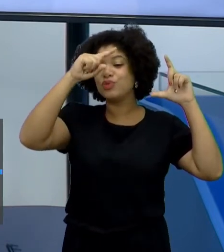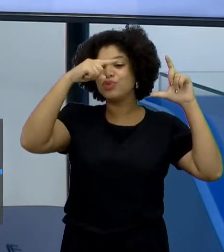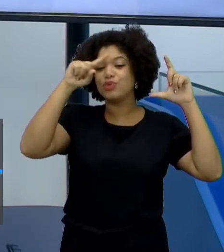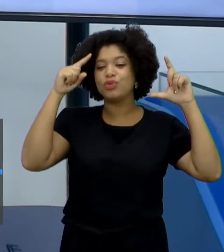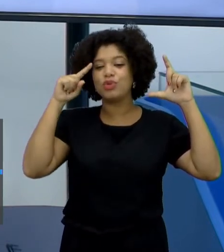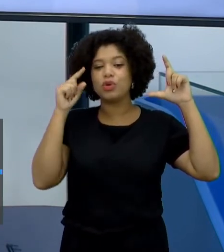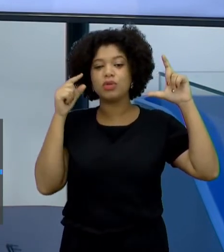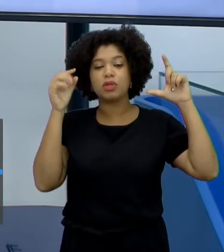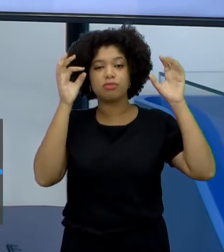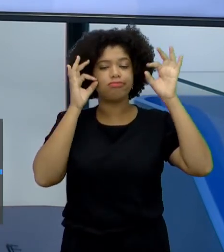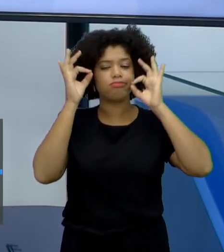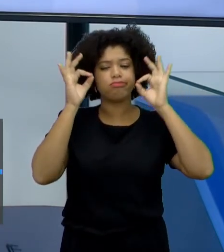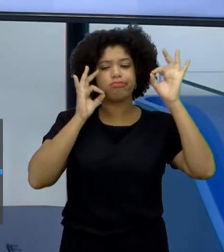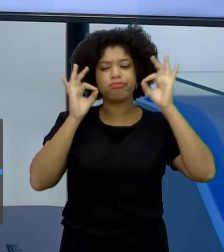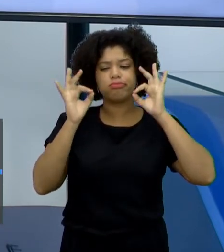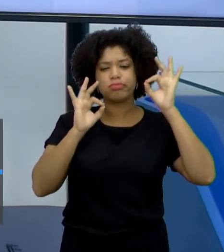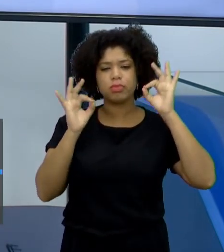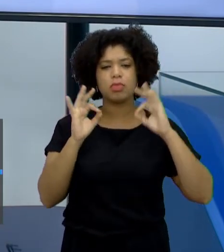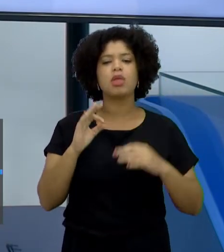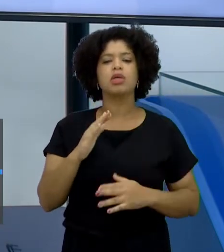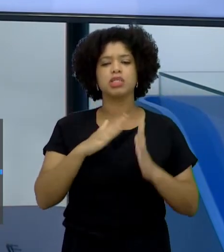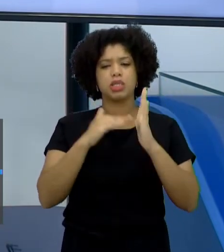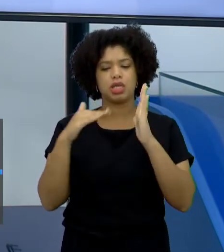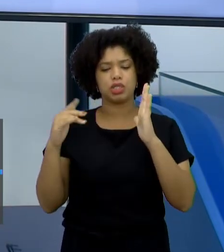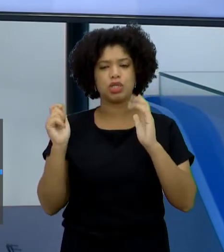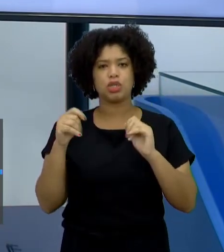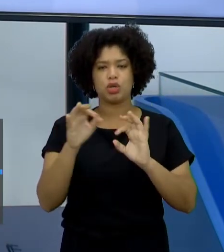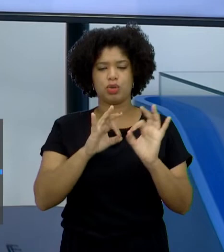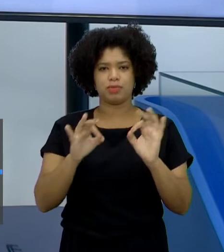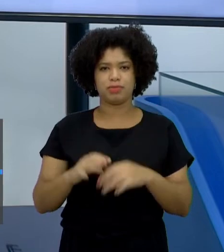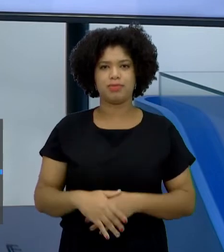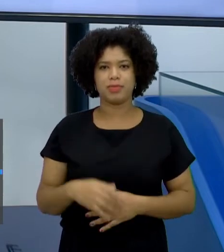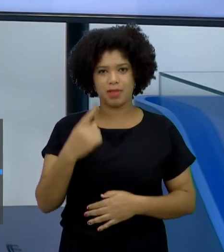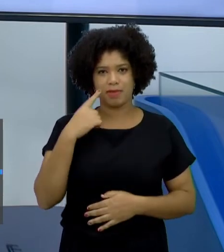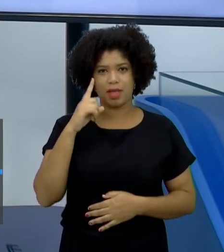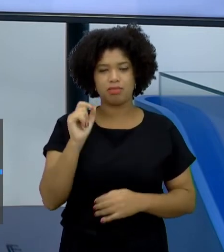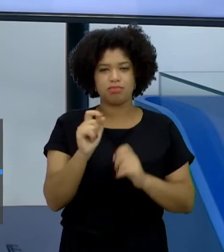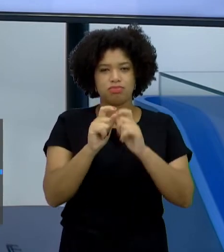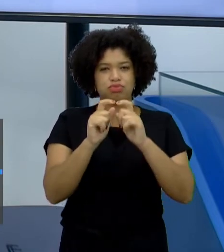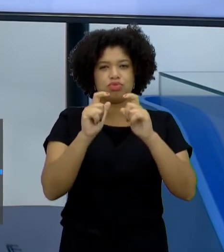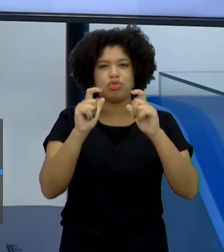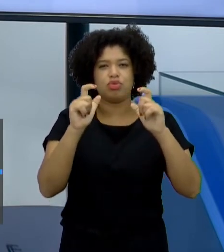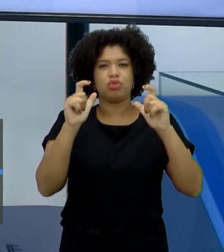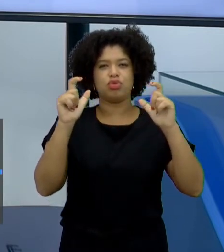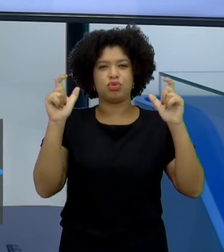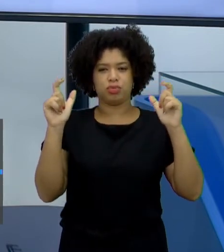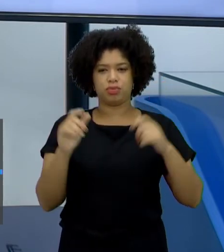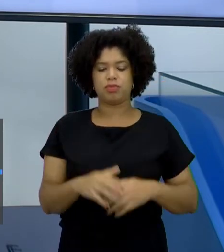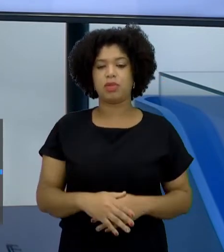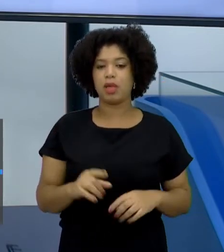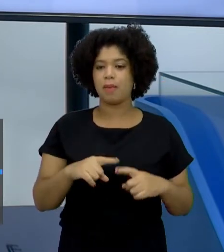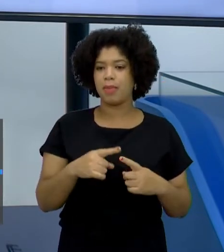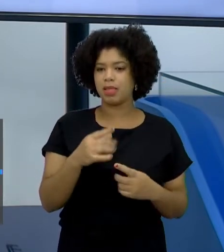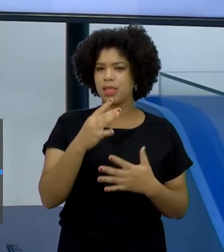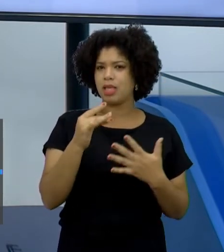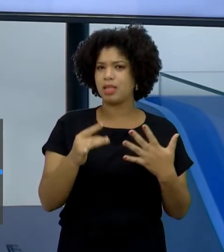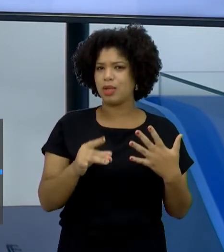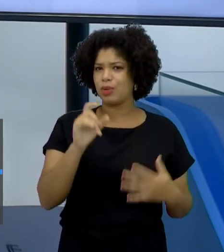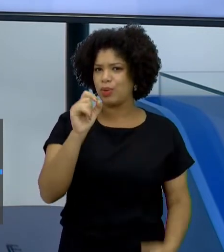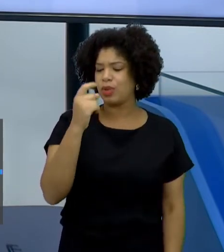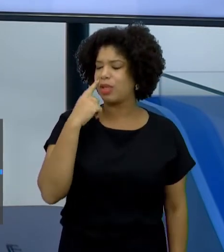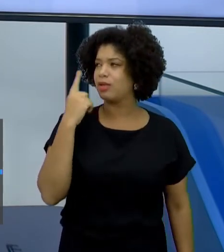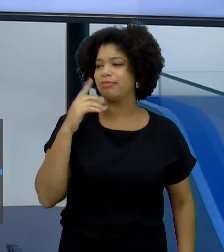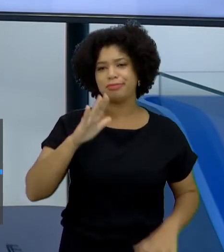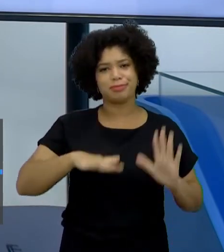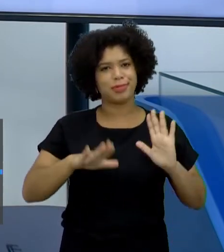algumas observações estéticas e tudo mais. Espelho de aumento. Só tem um detalhe aqui. Depende do que